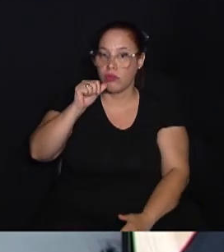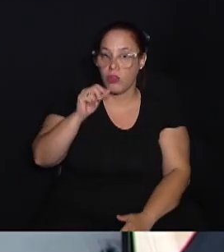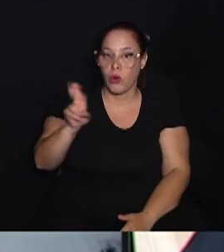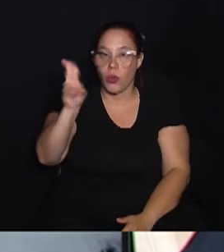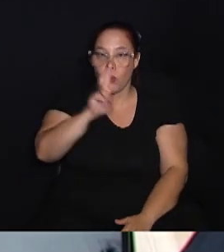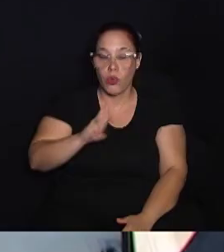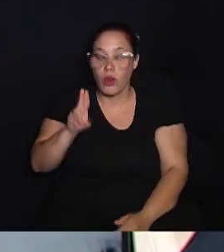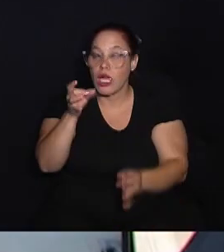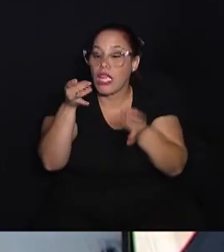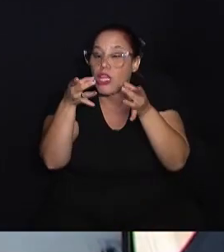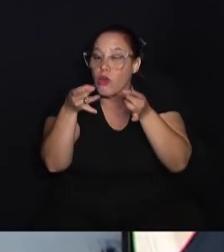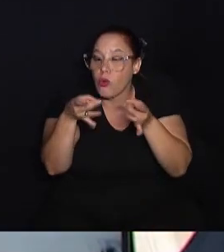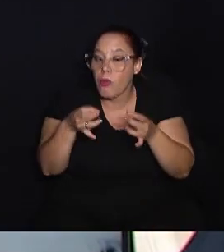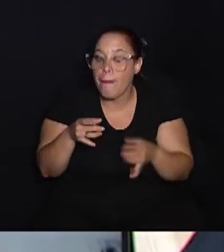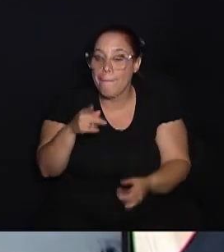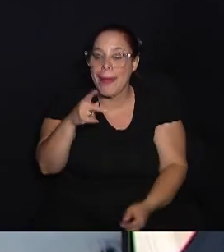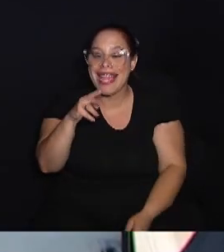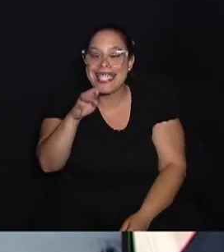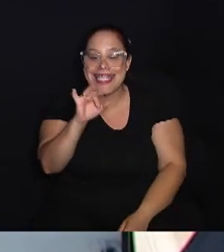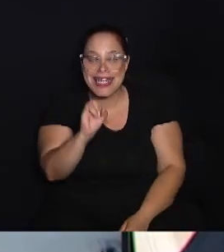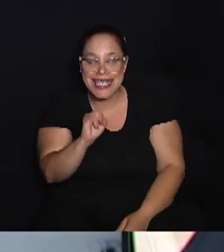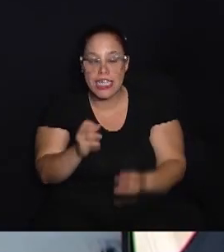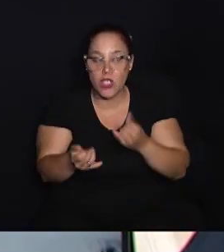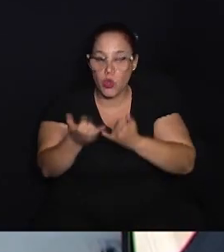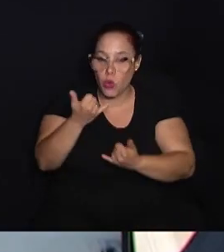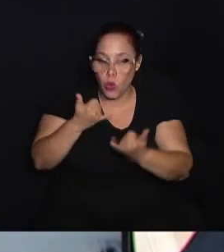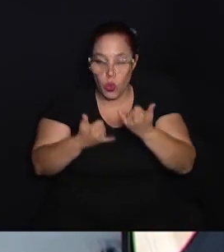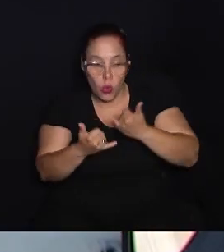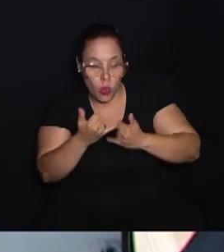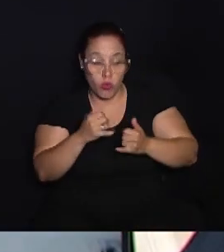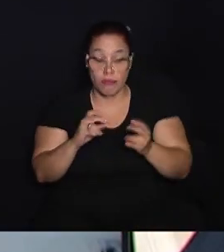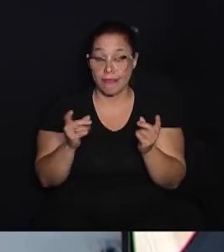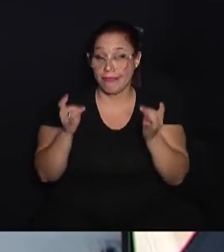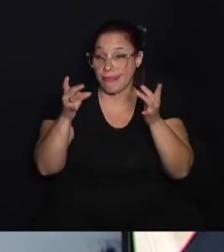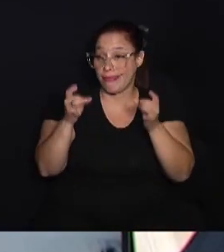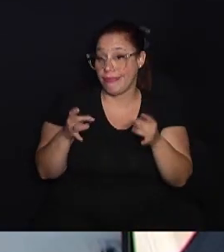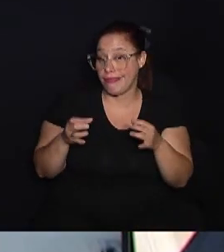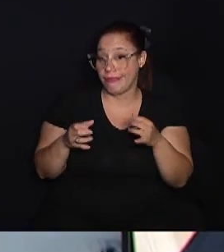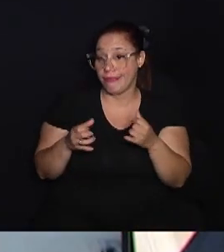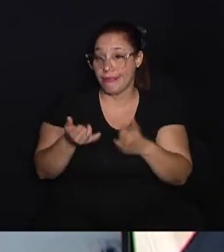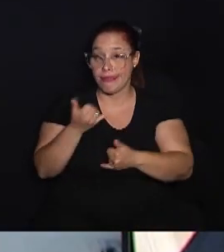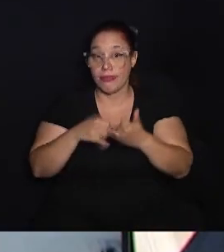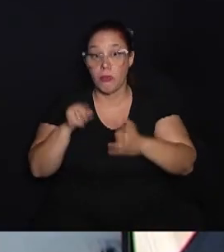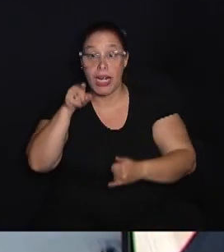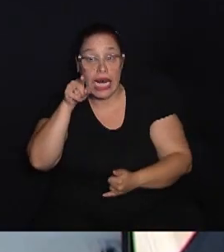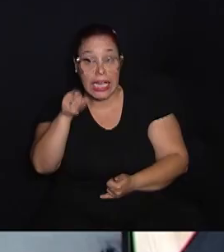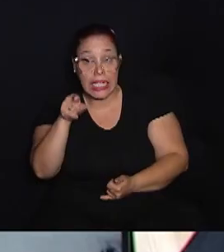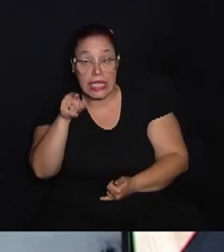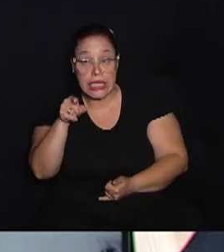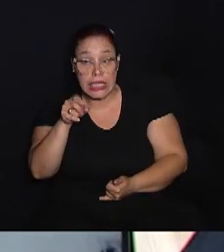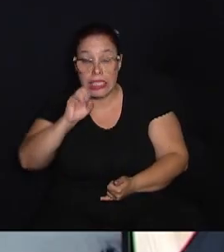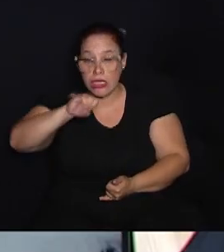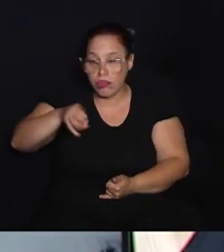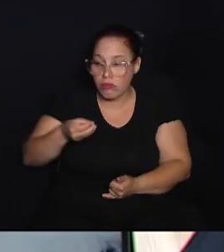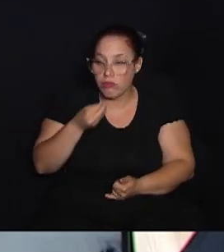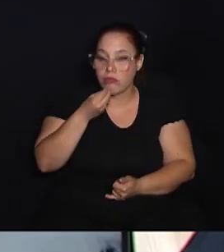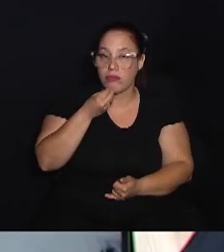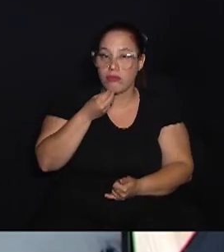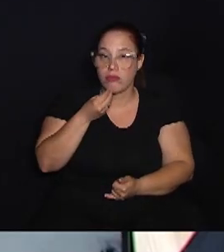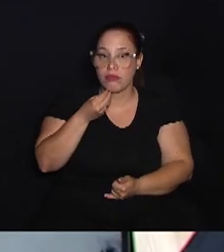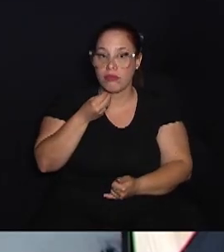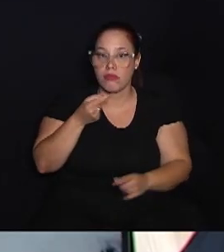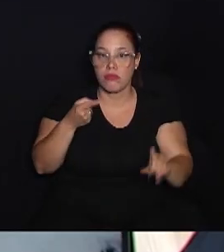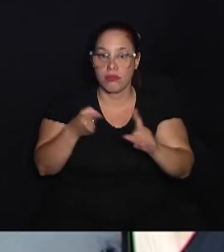Gramado com bebedouro de uso exclusivo para Pets e brinquedos especialmente criados para